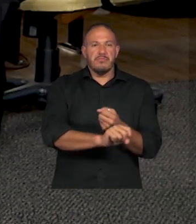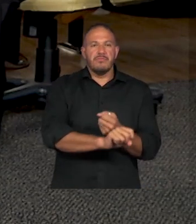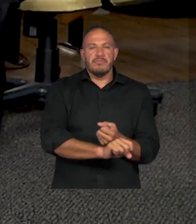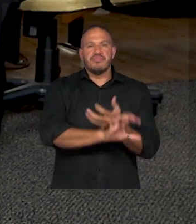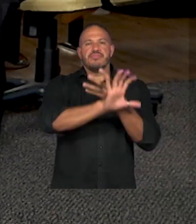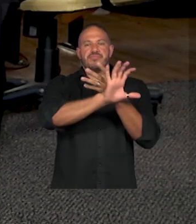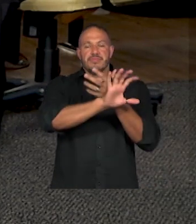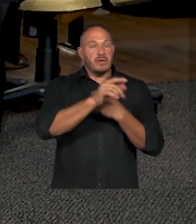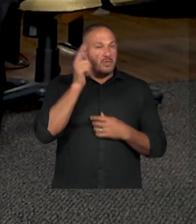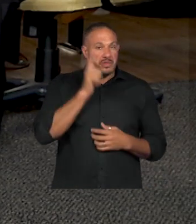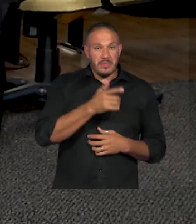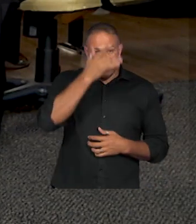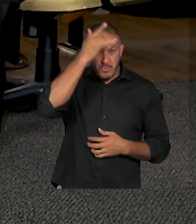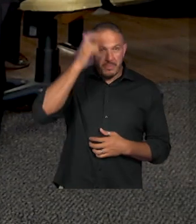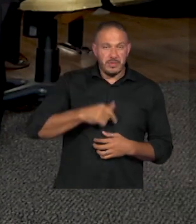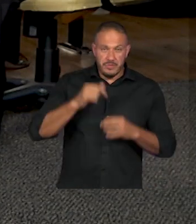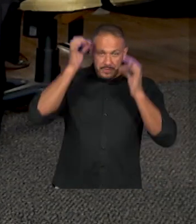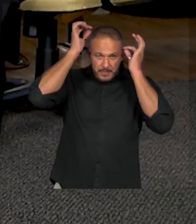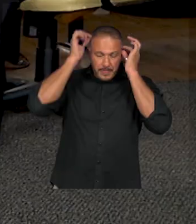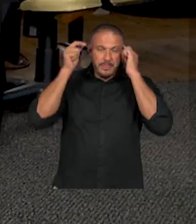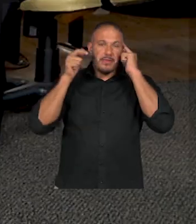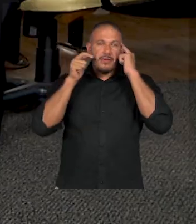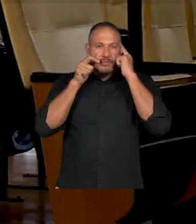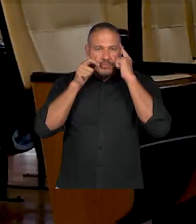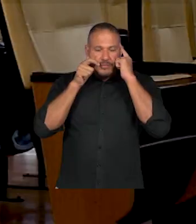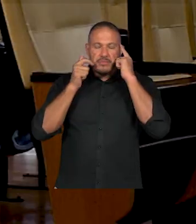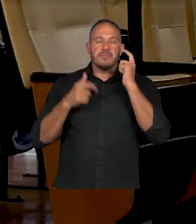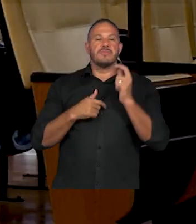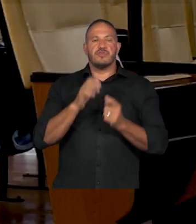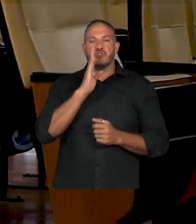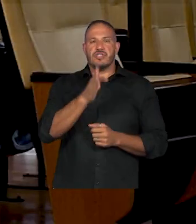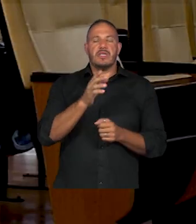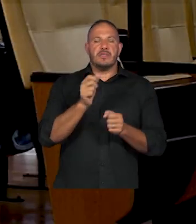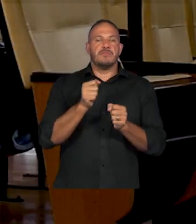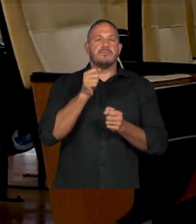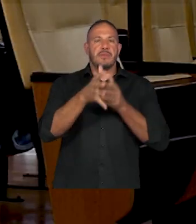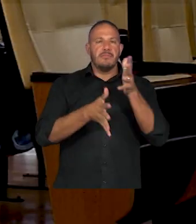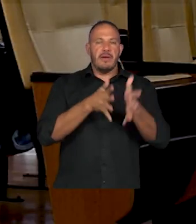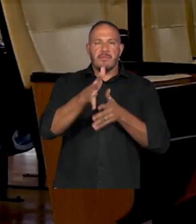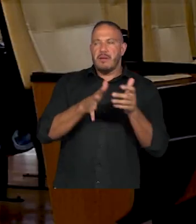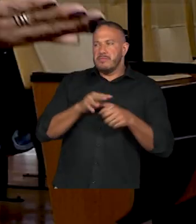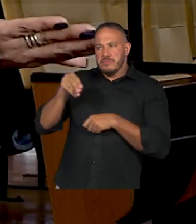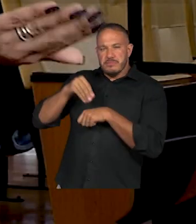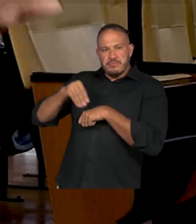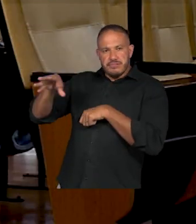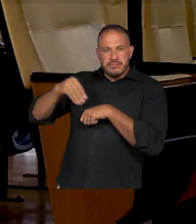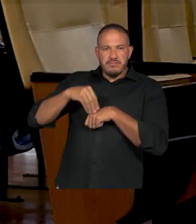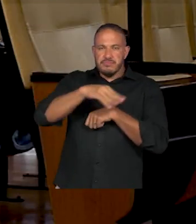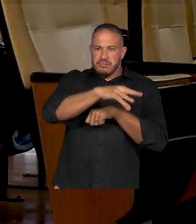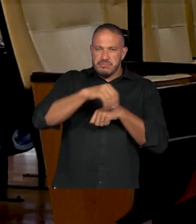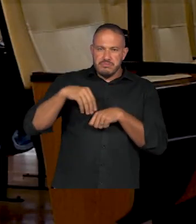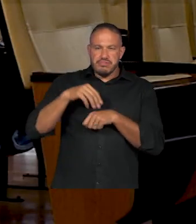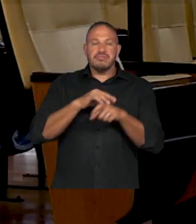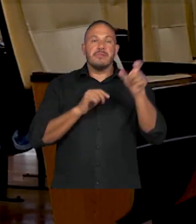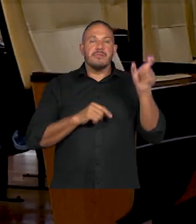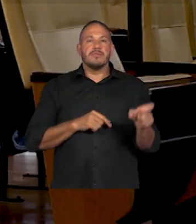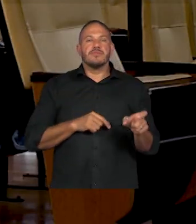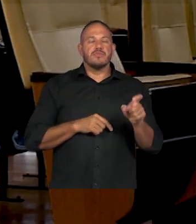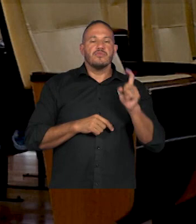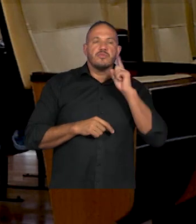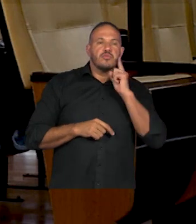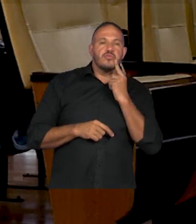você vai ter um atendente que vai fazer automaticamente a intermediação entre a pessoa surda e o